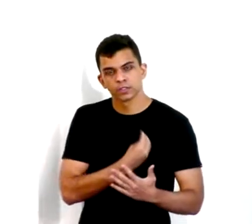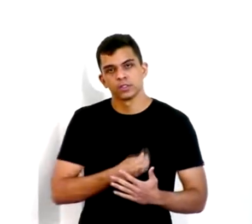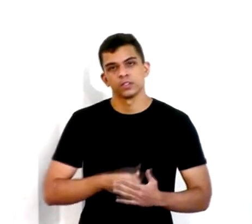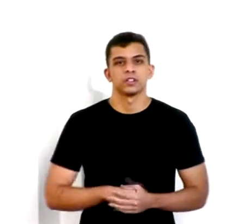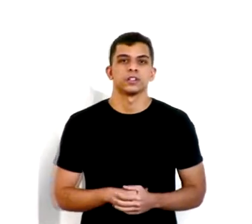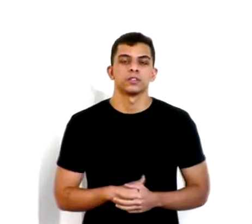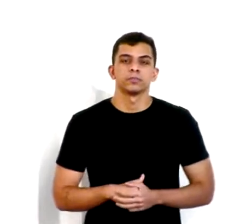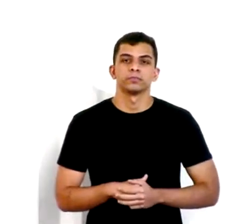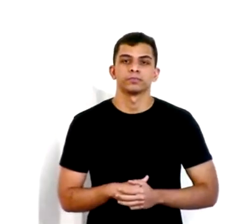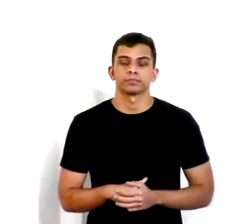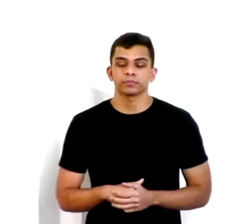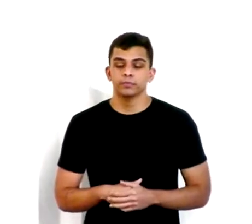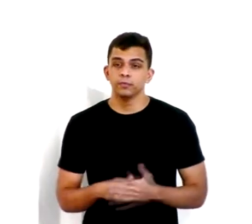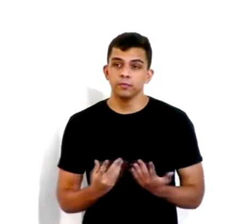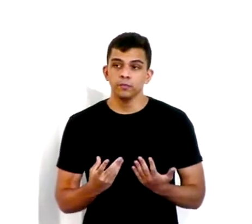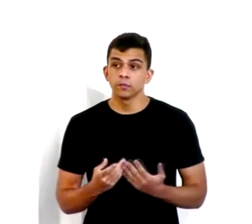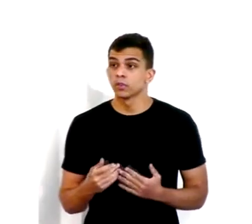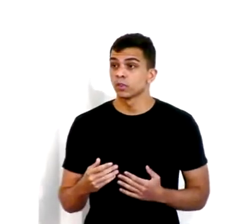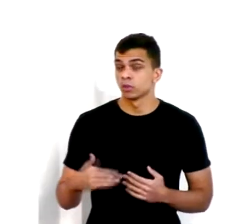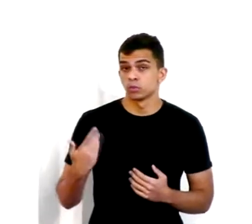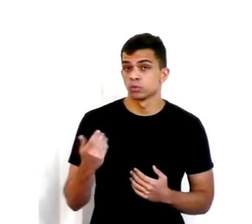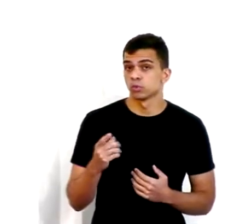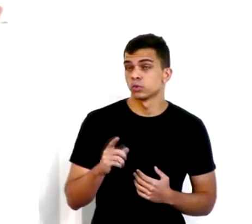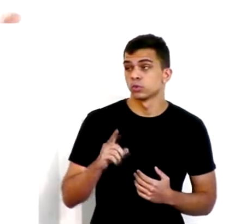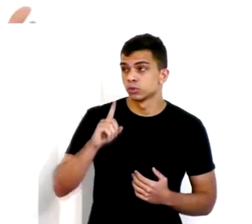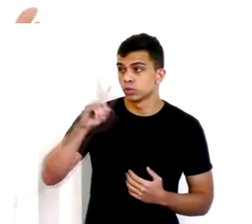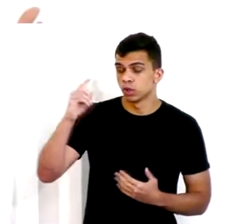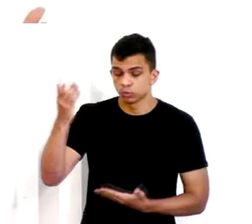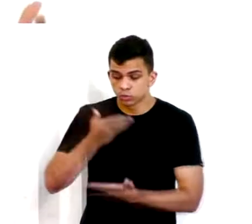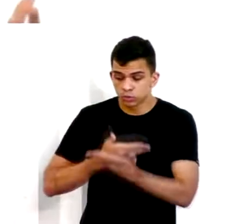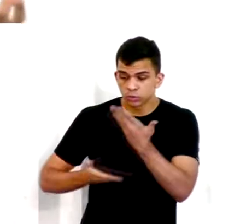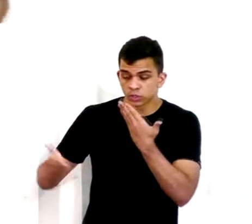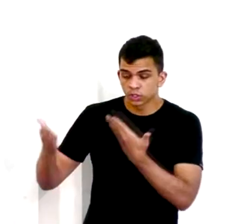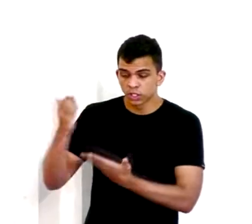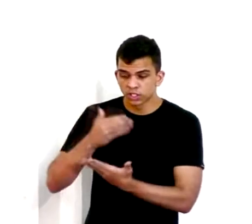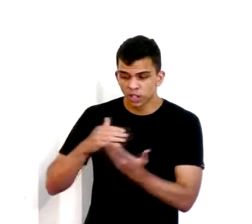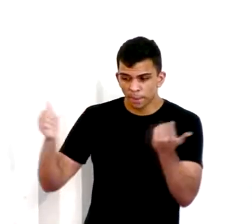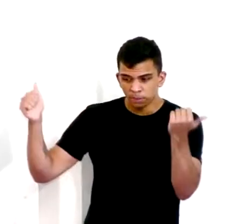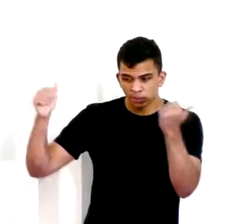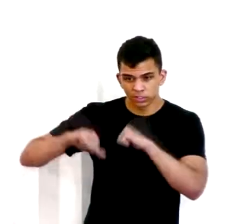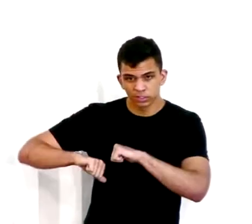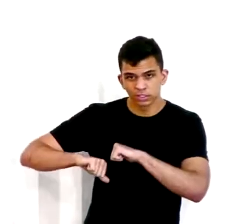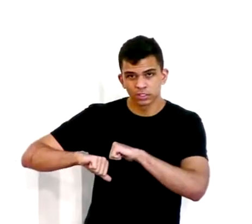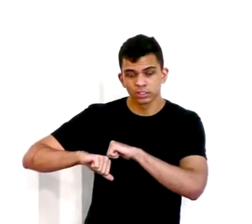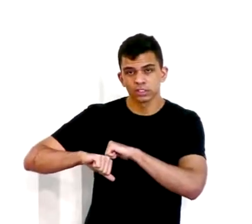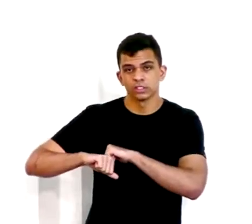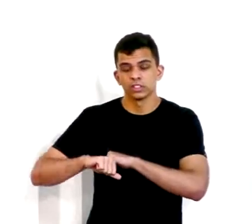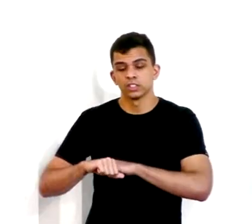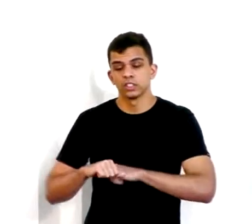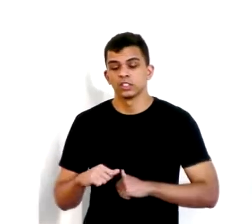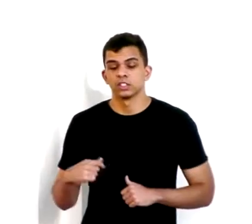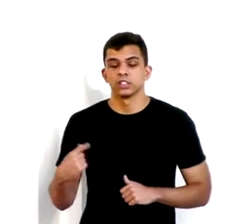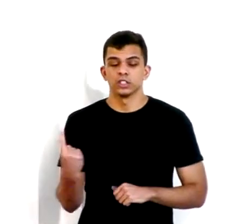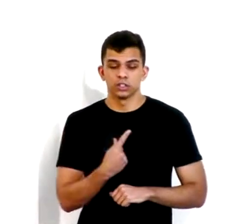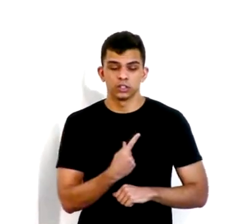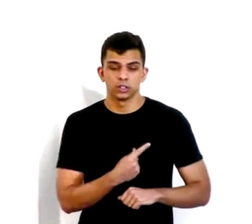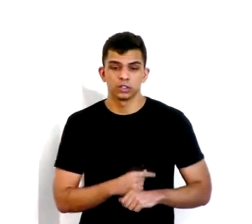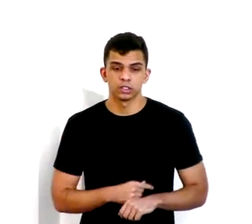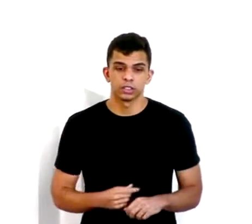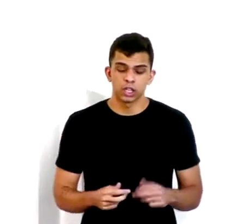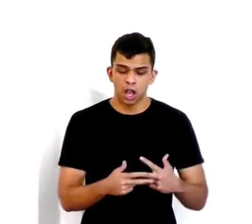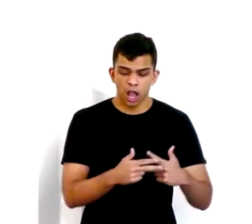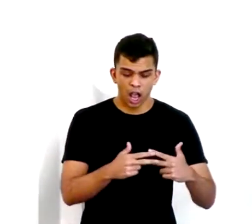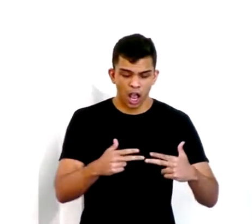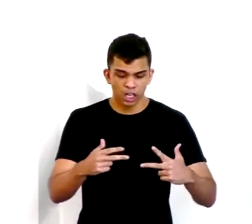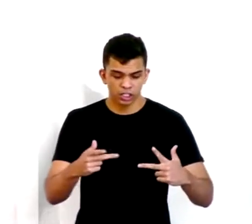Quando o nosso relacionamento com Deus Criador é afetado, e nós passamos a amar e adorar